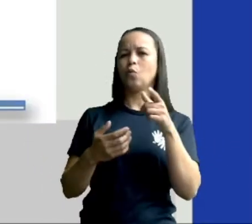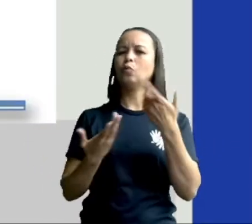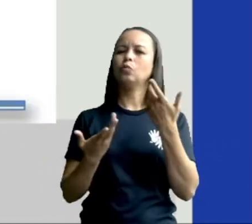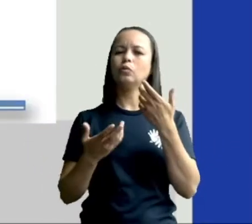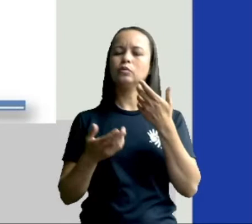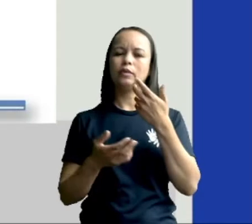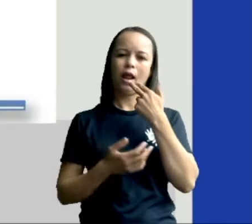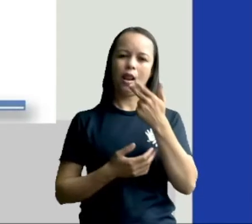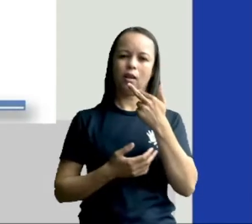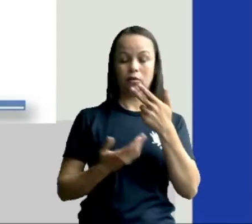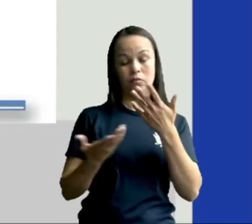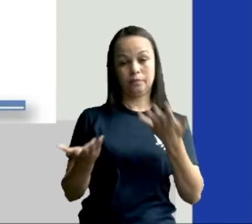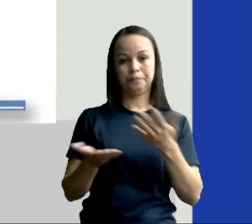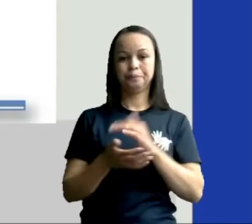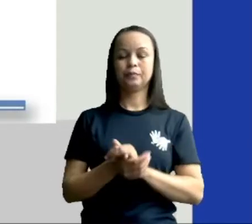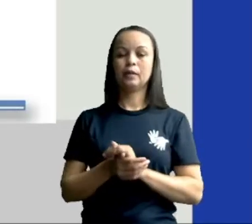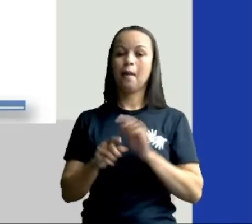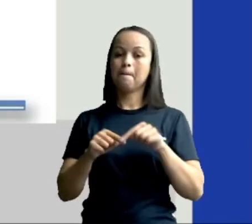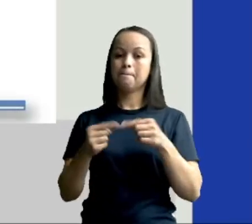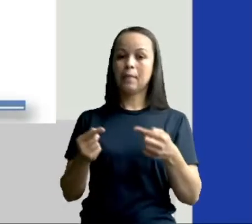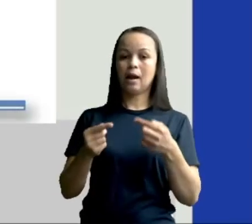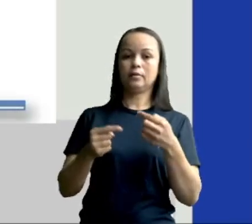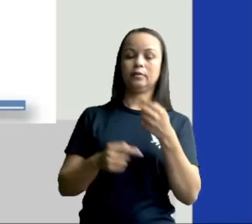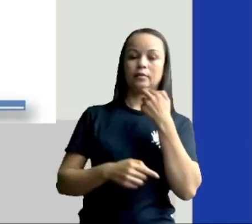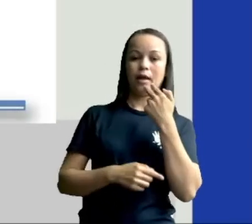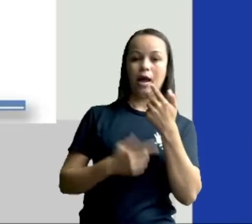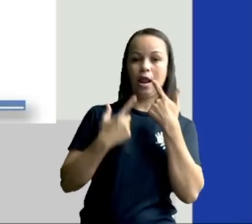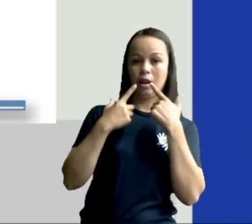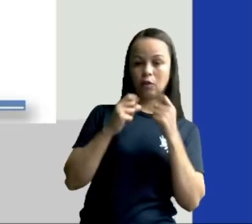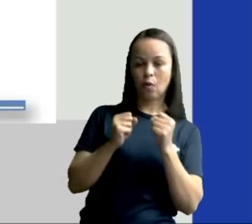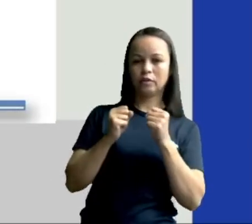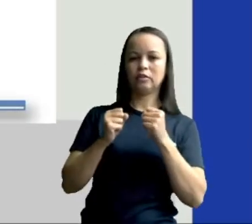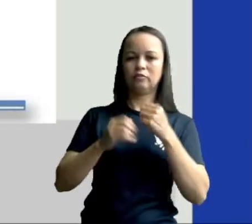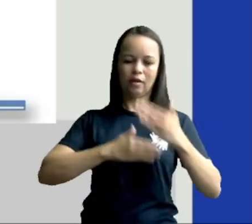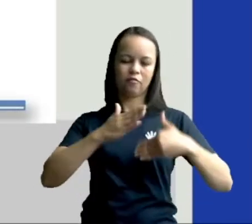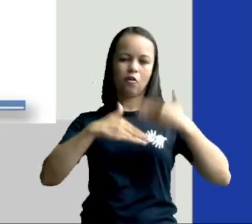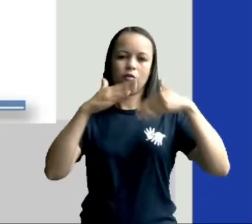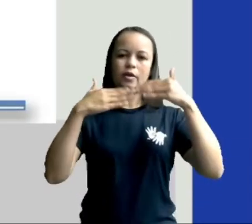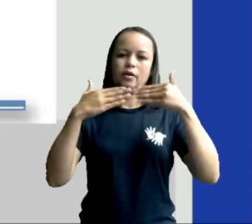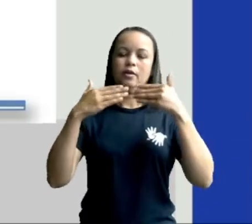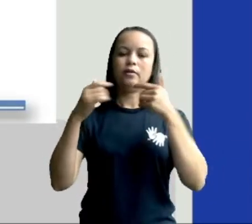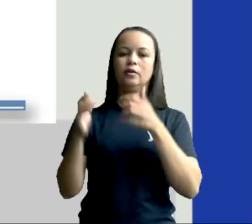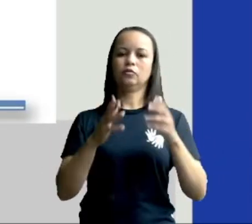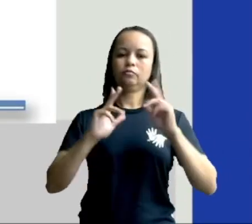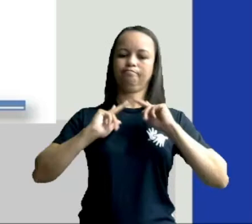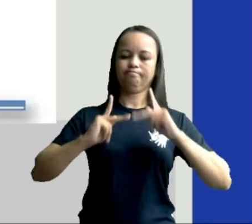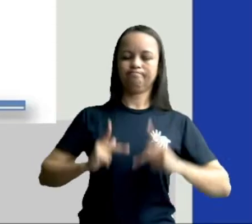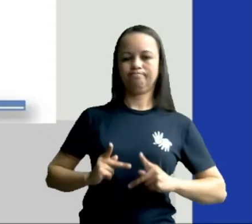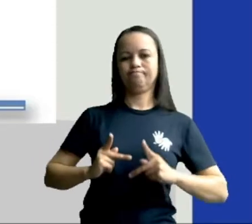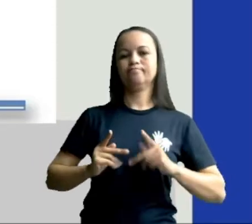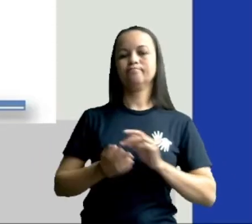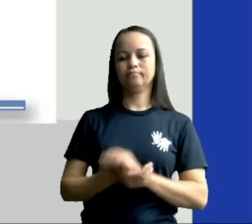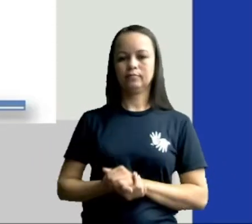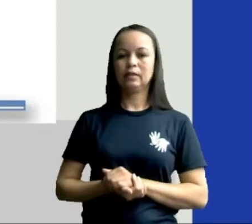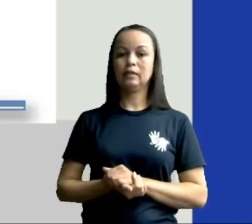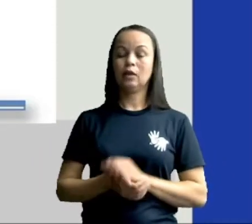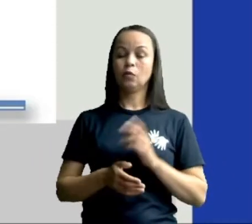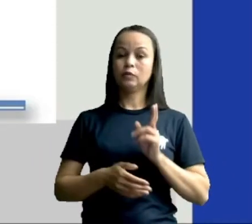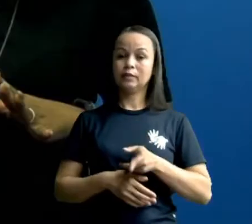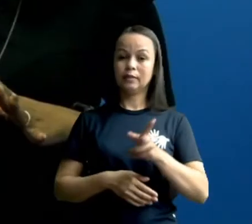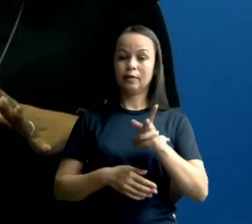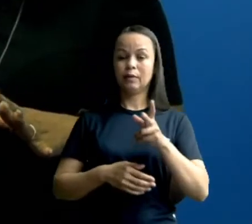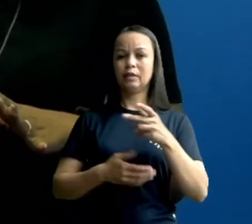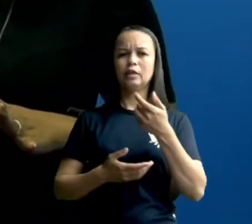idioma. Mas a linguagem tem vindo a evoluir em paralelo com a espécie humana. Então, cada vez que o homem vai